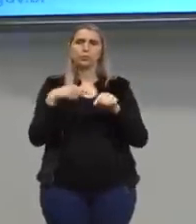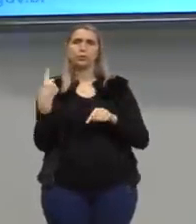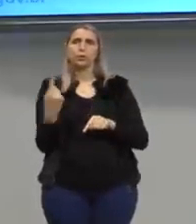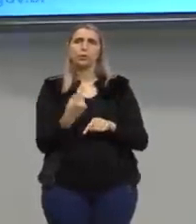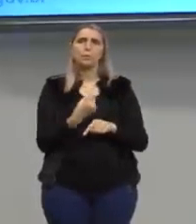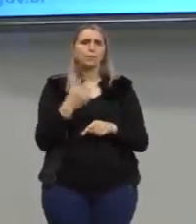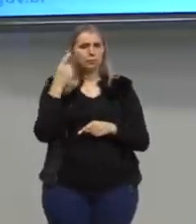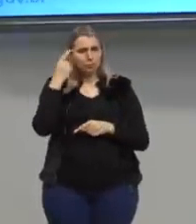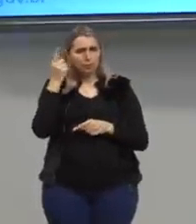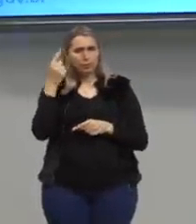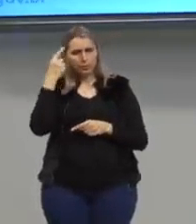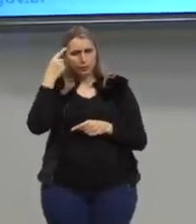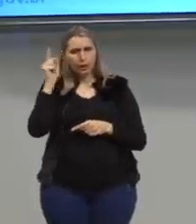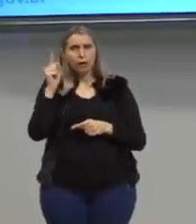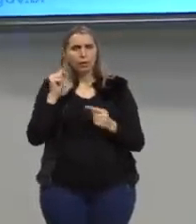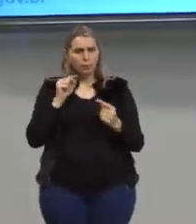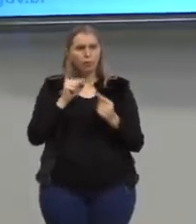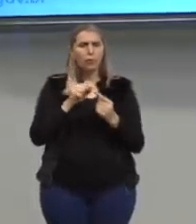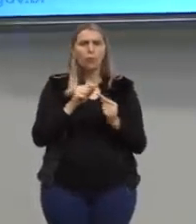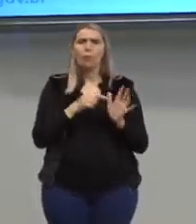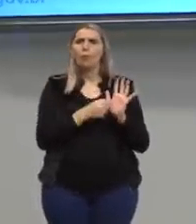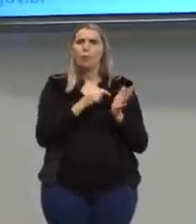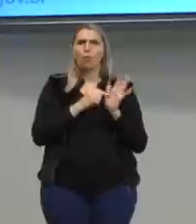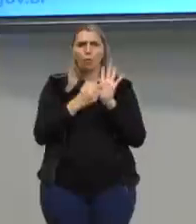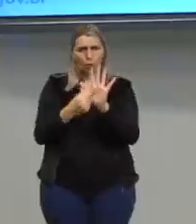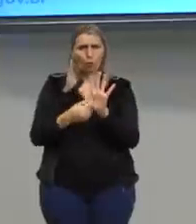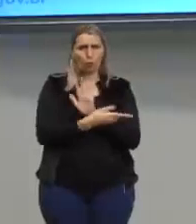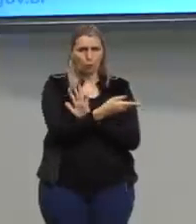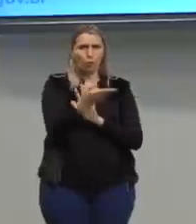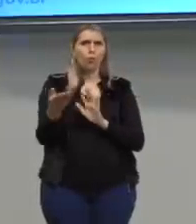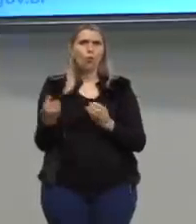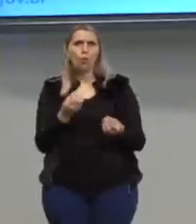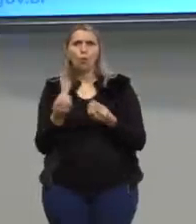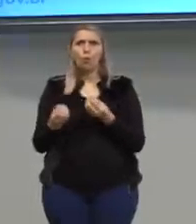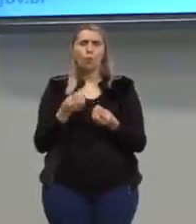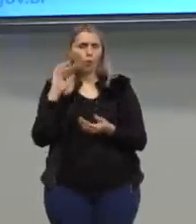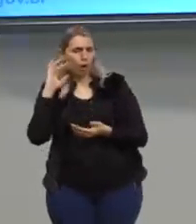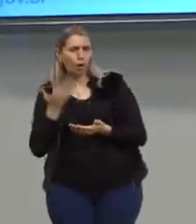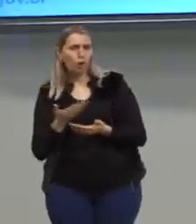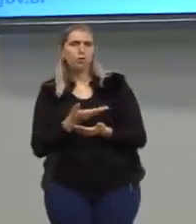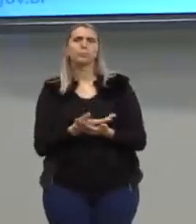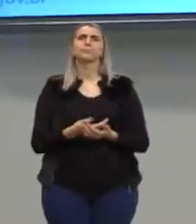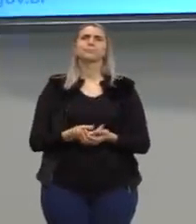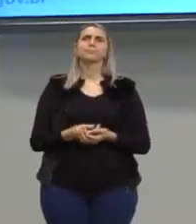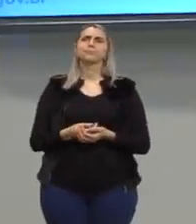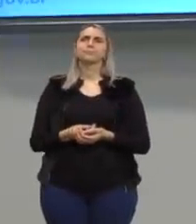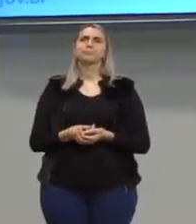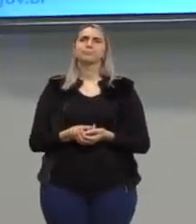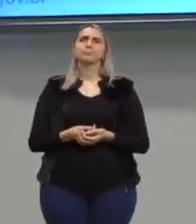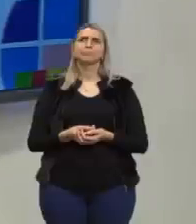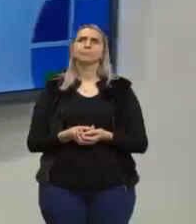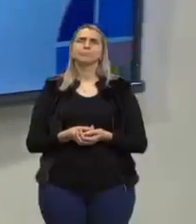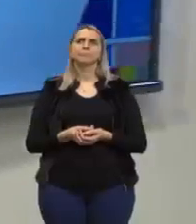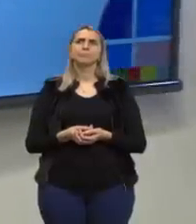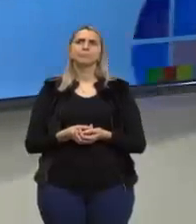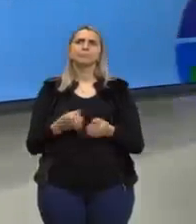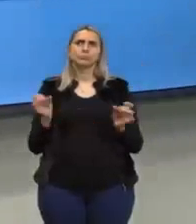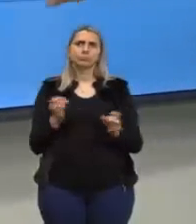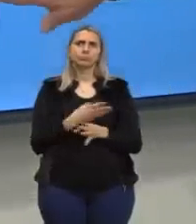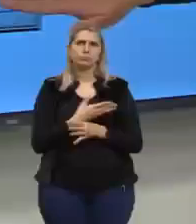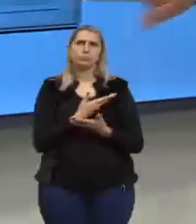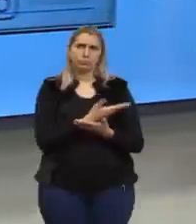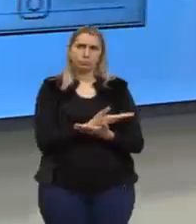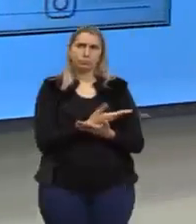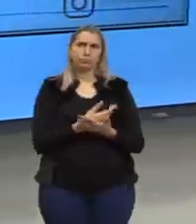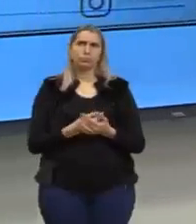Mas a minha intenção é mostrar para vocês como que a gente resolveu, tá? Então já veio pronto aqui